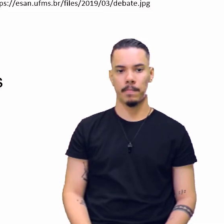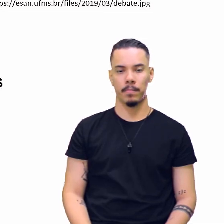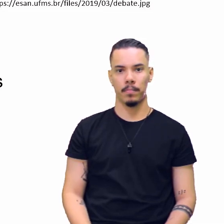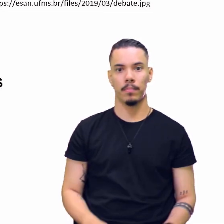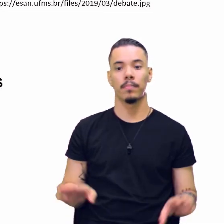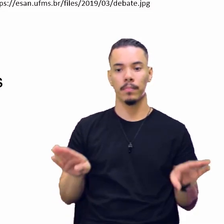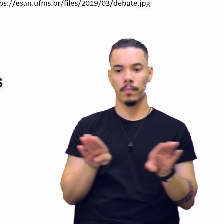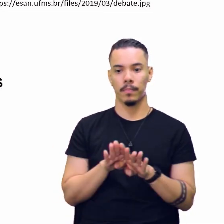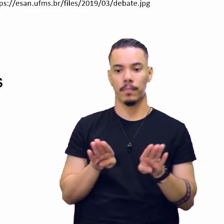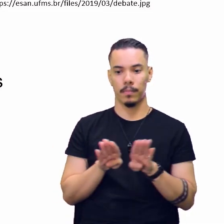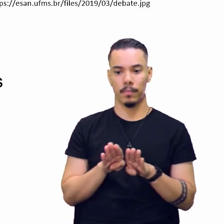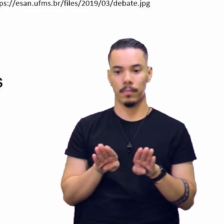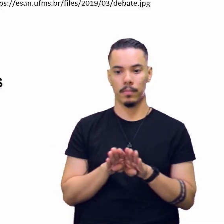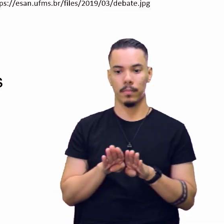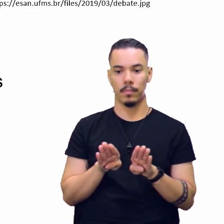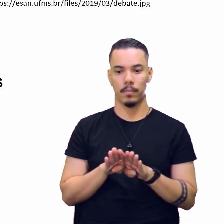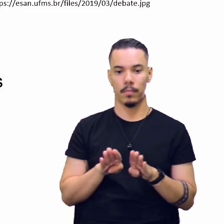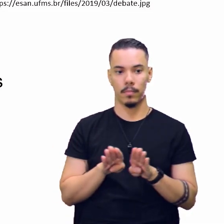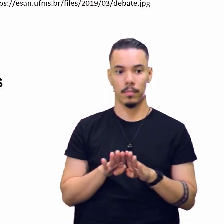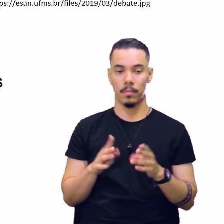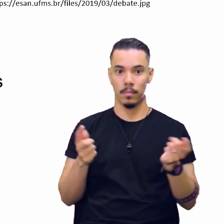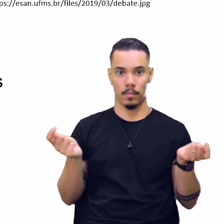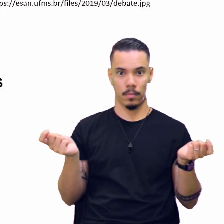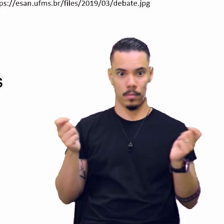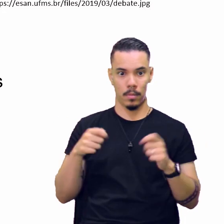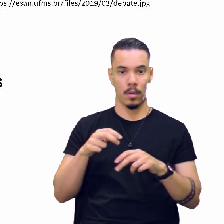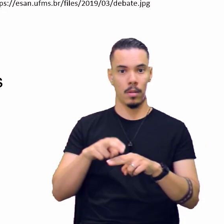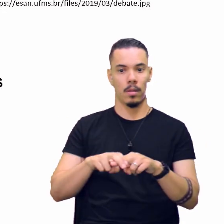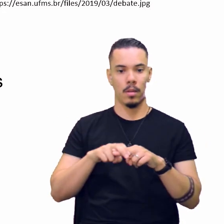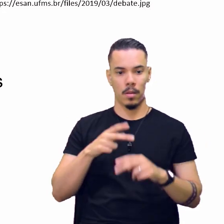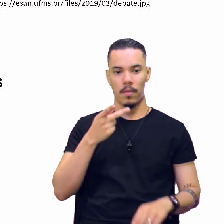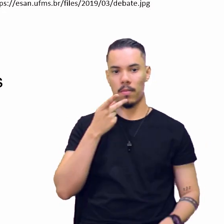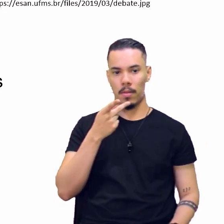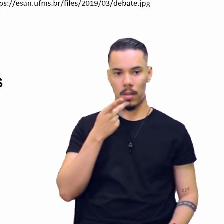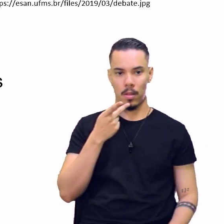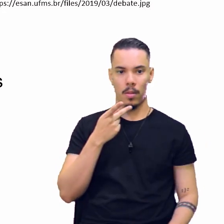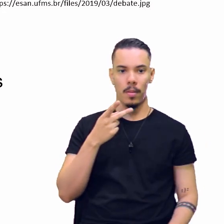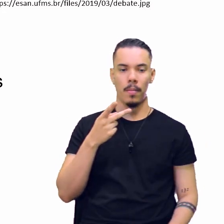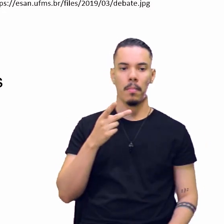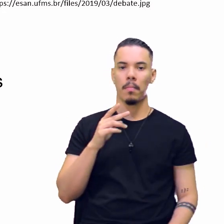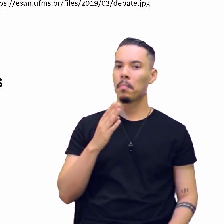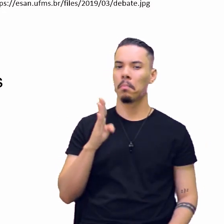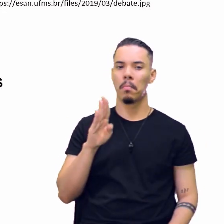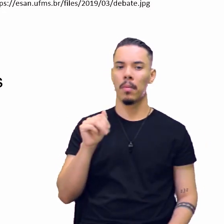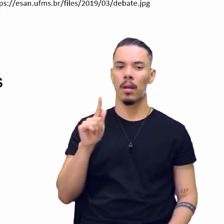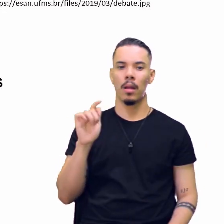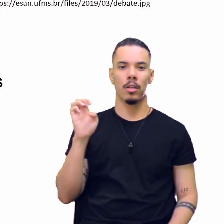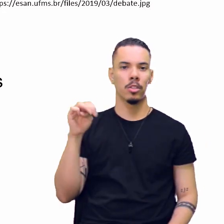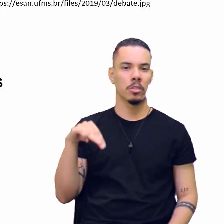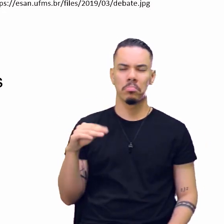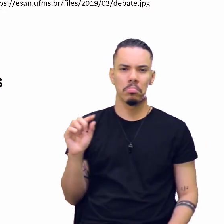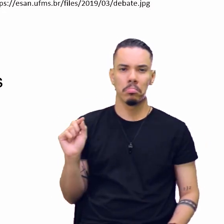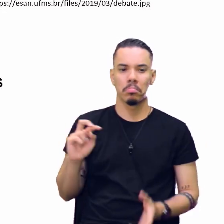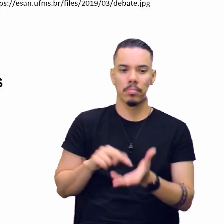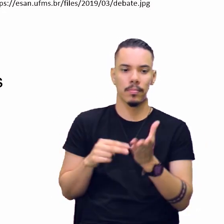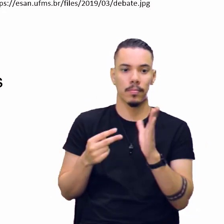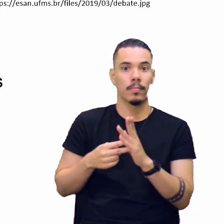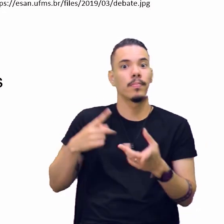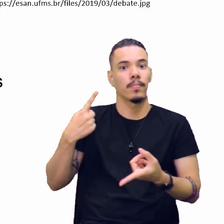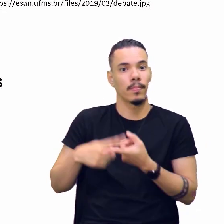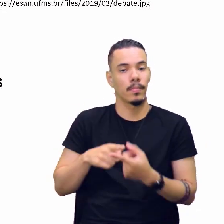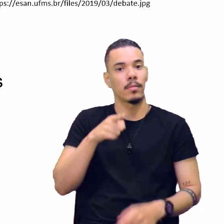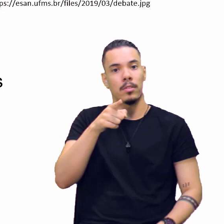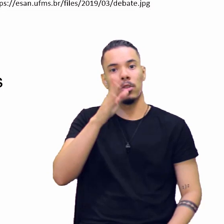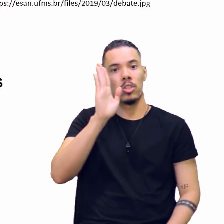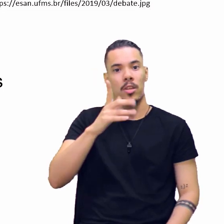E pode, por isso que fala assim, na bagagem. É porque você, amadinho, já